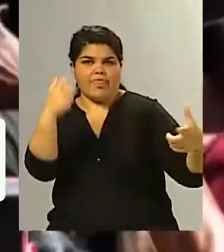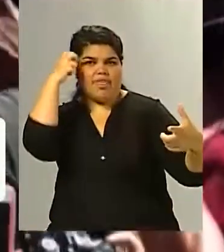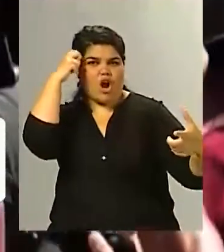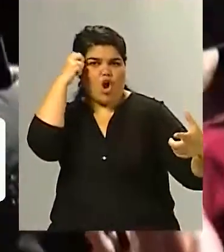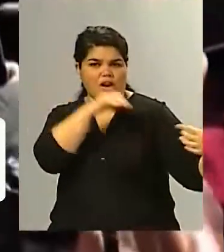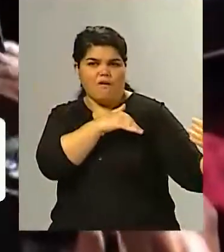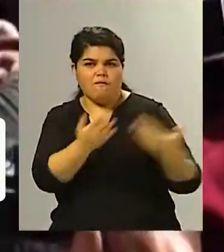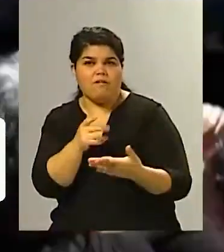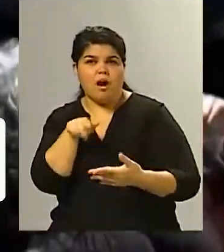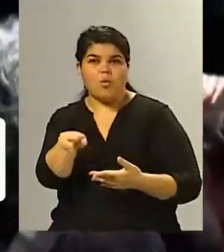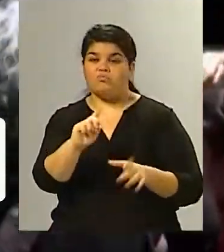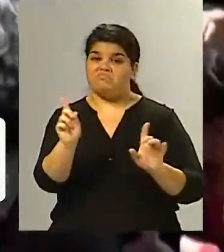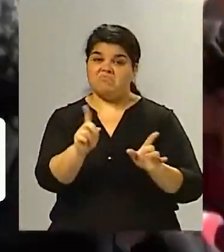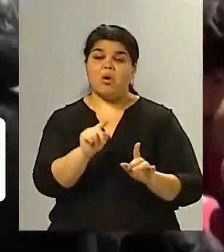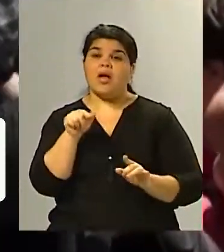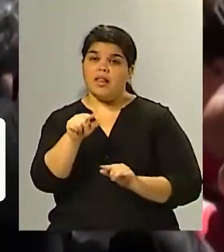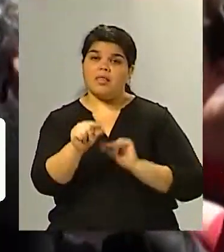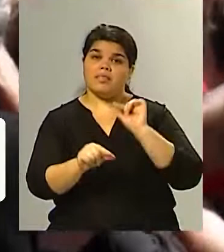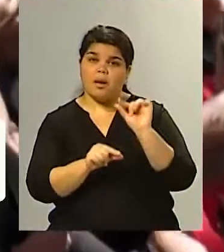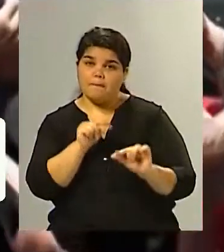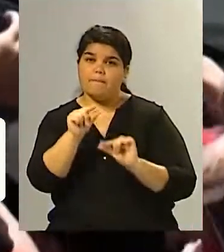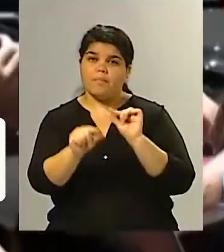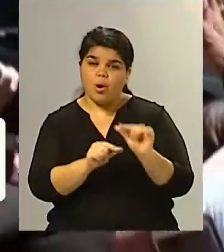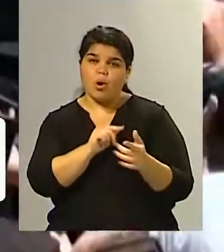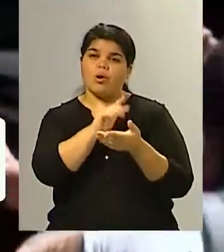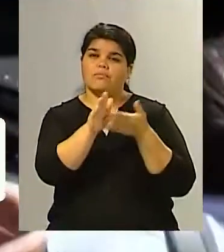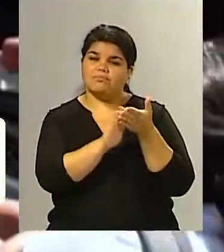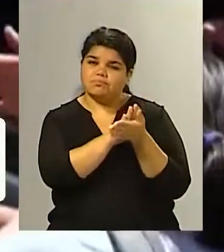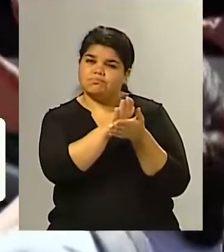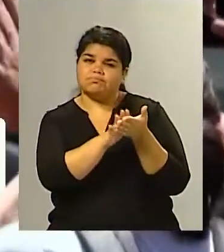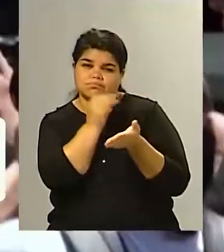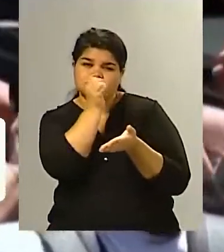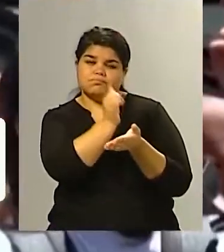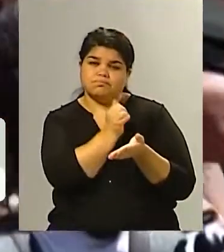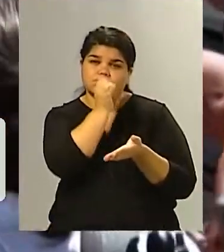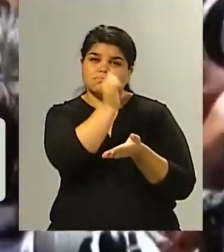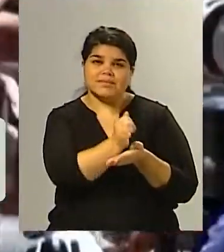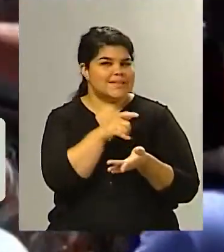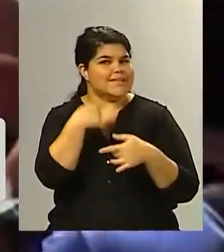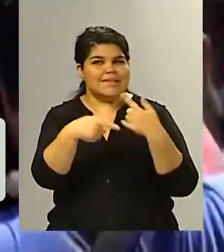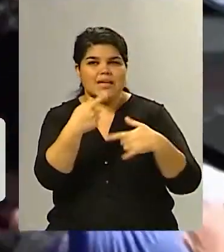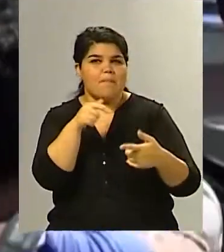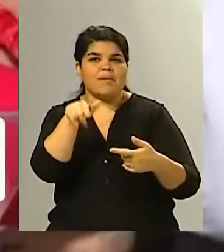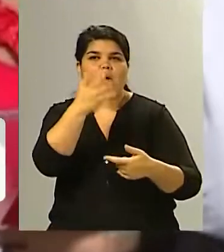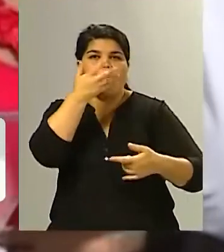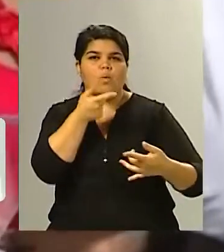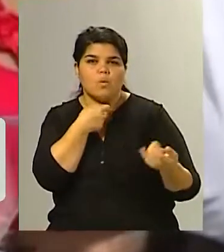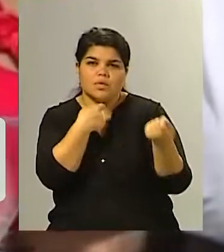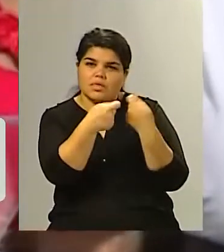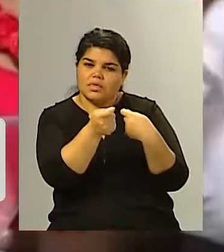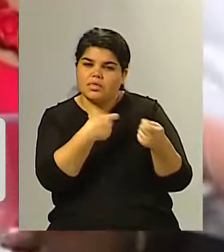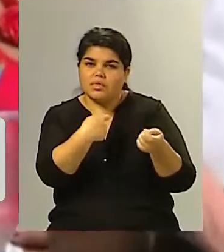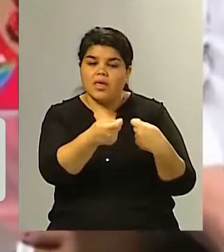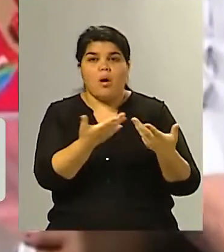foi fazendo uma composição com bastante diálogo, e seu perfil conciliador e mediador lo permite e